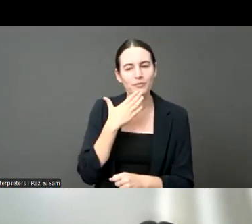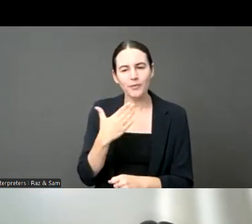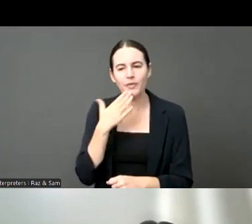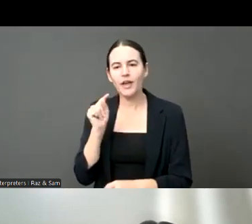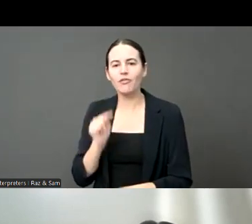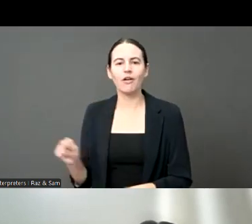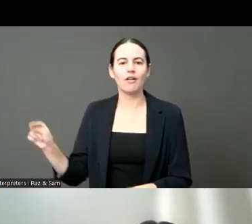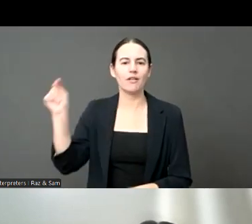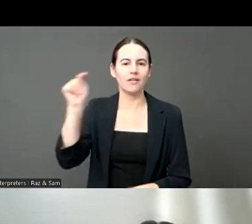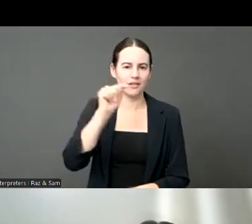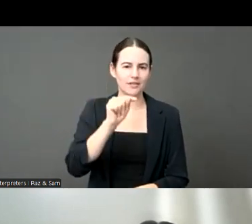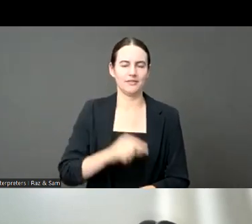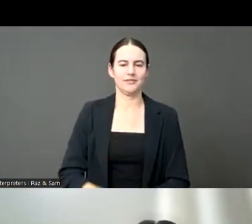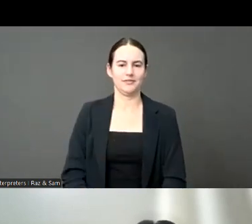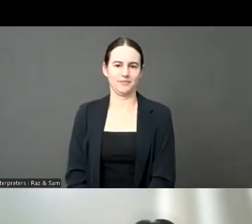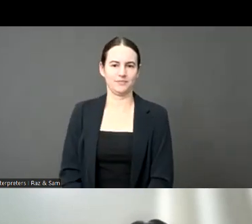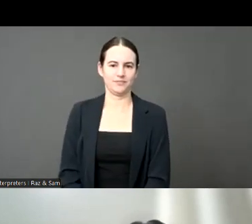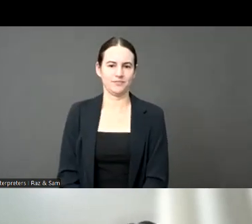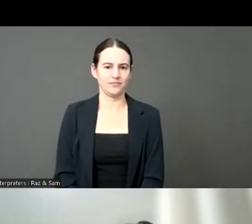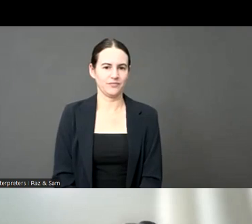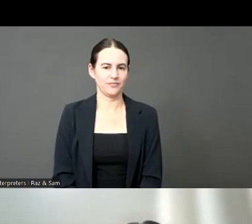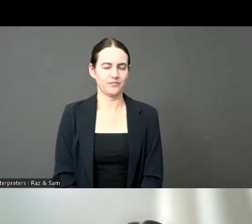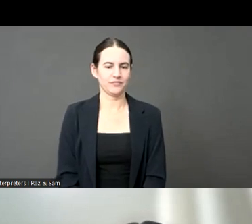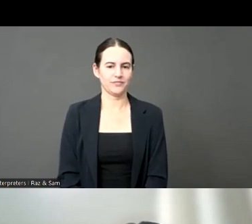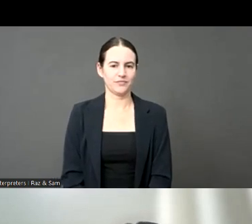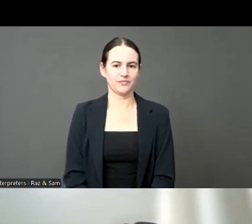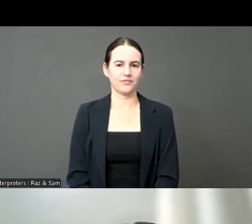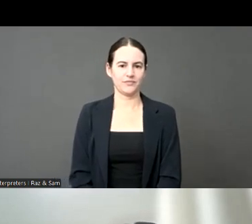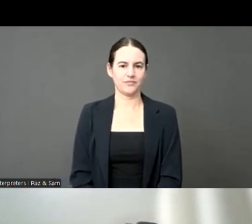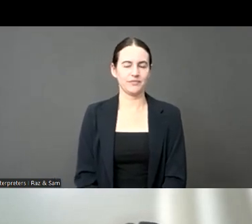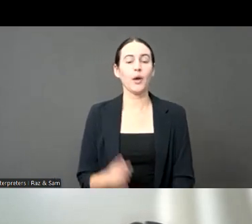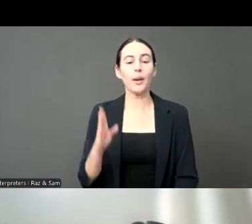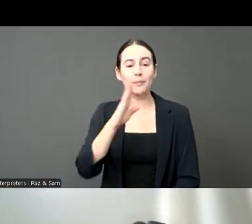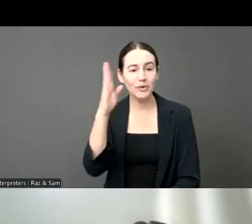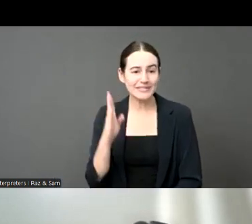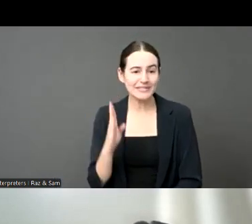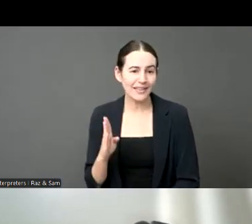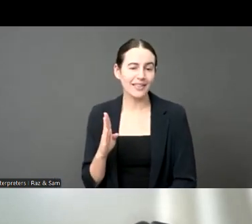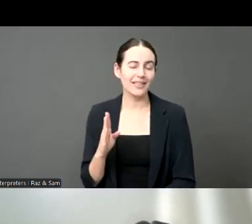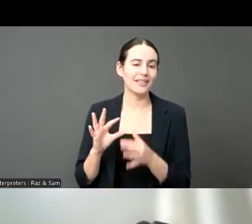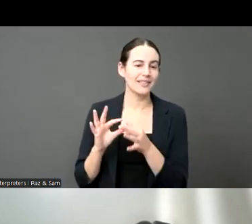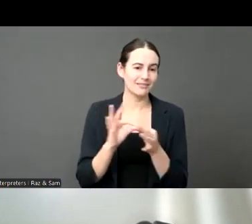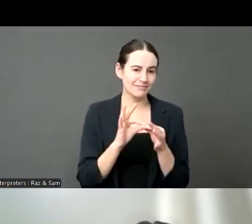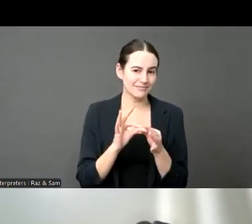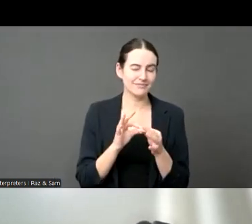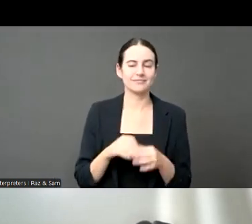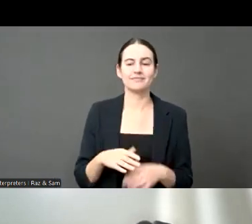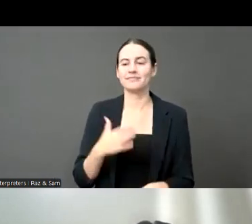Guiana, Dr. Francis, que é coordenador no Ministério da Saúde,